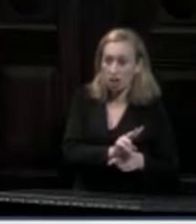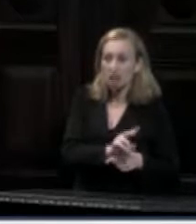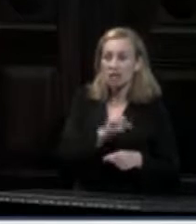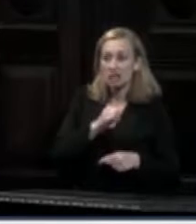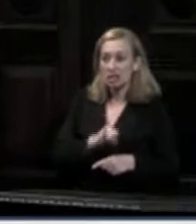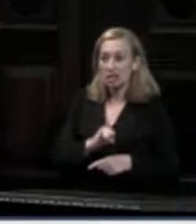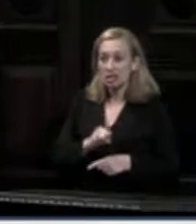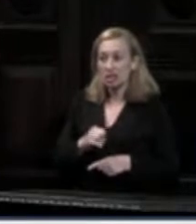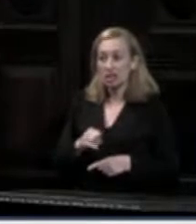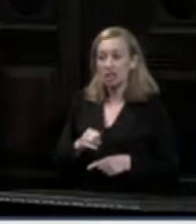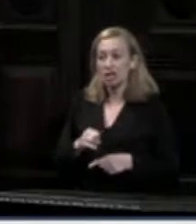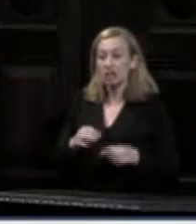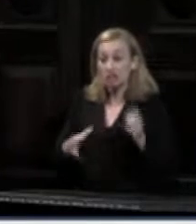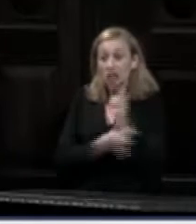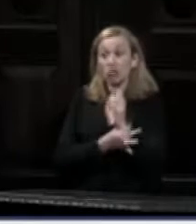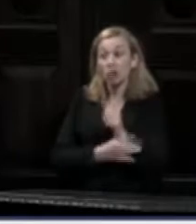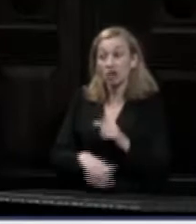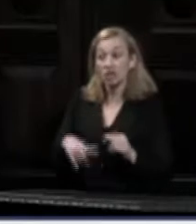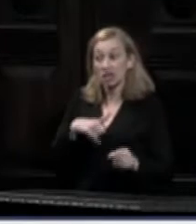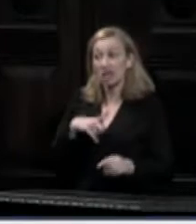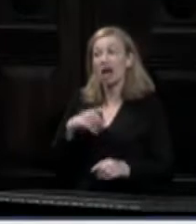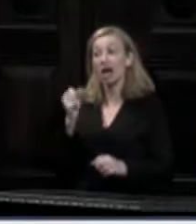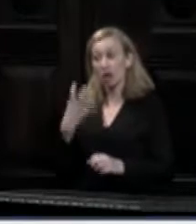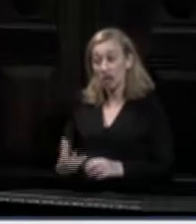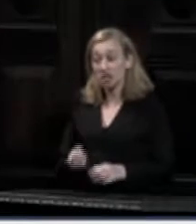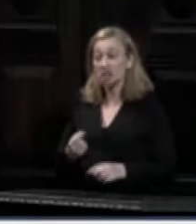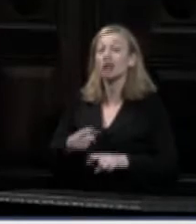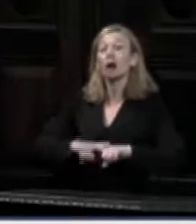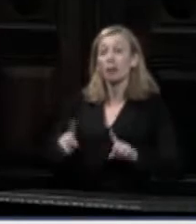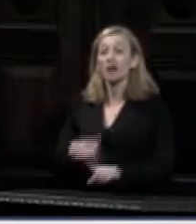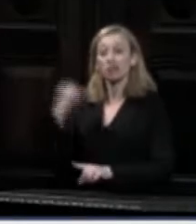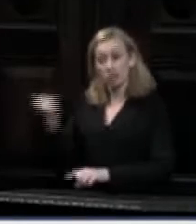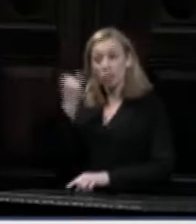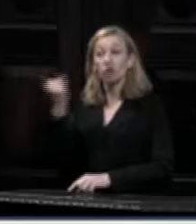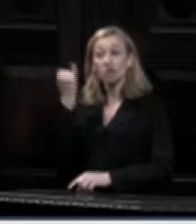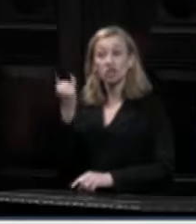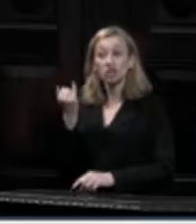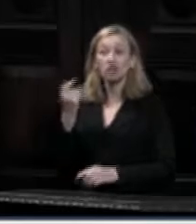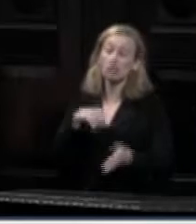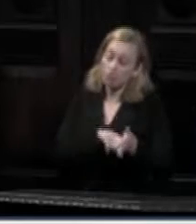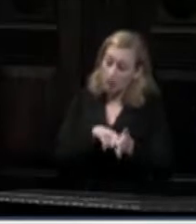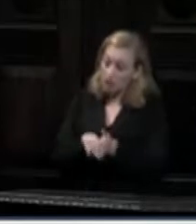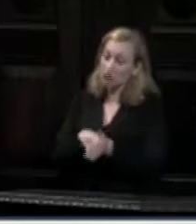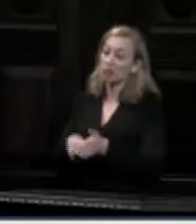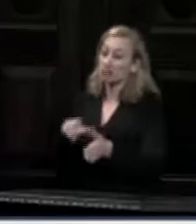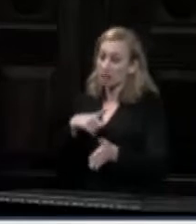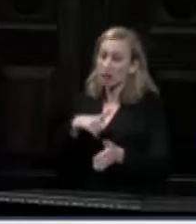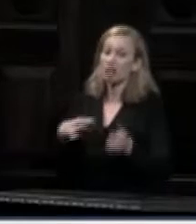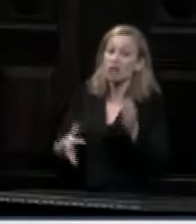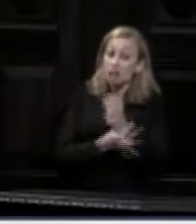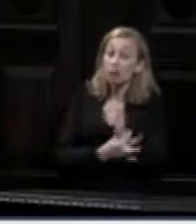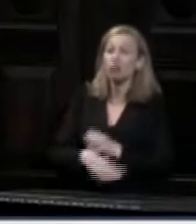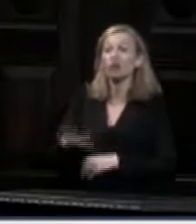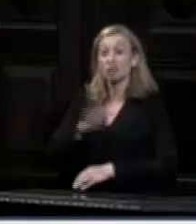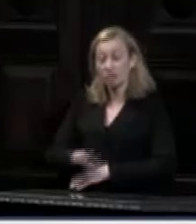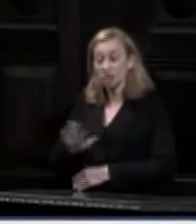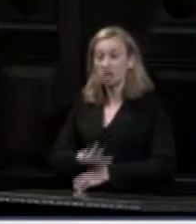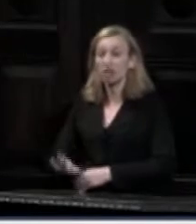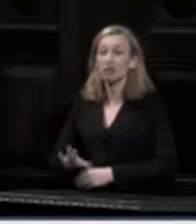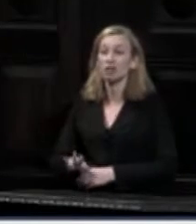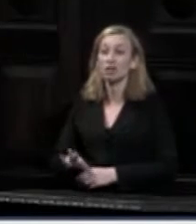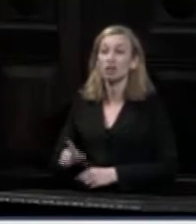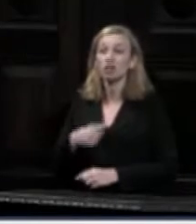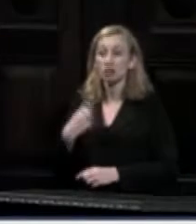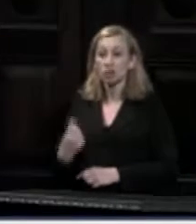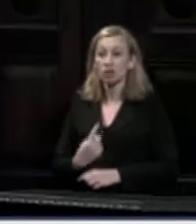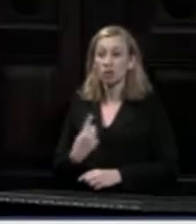e vamos então incentivar. Mas é muito importante que passe pelo crivo da segurança, que é o que nós estamos